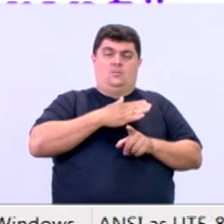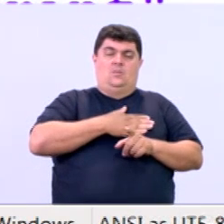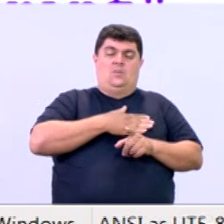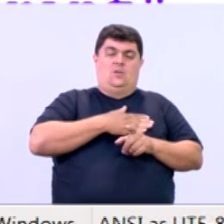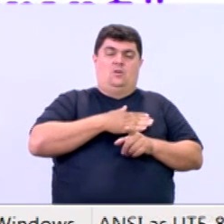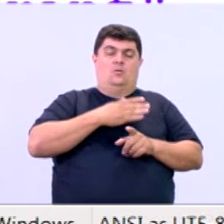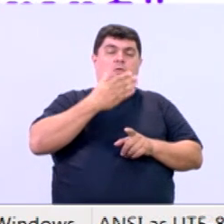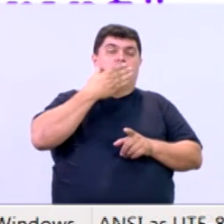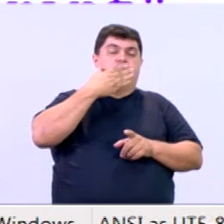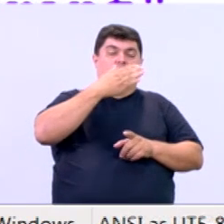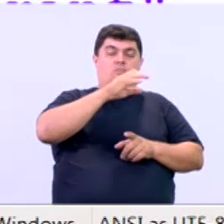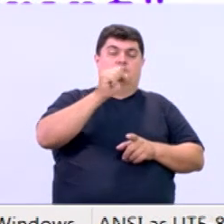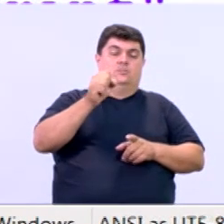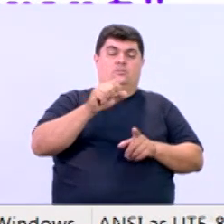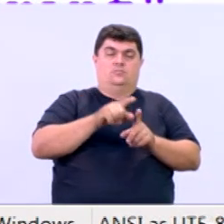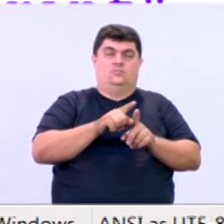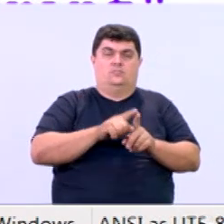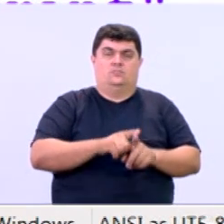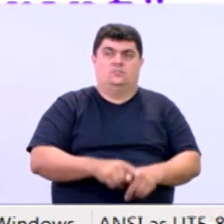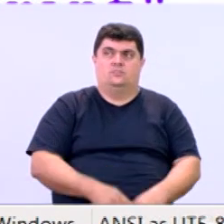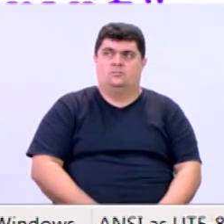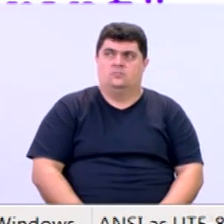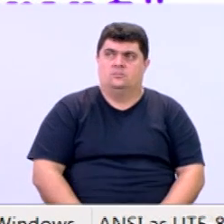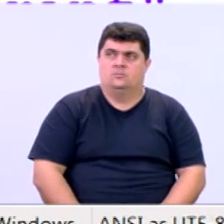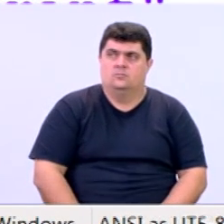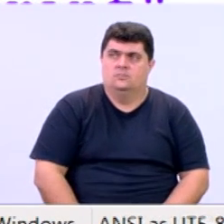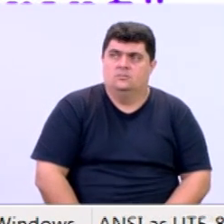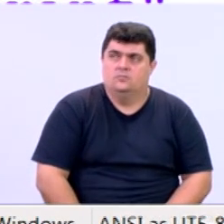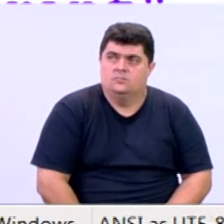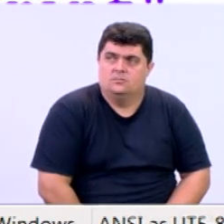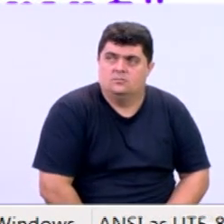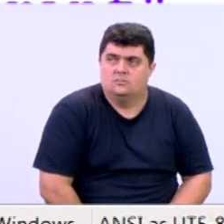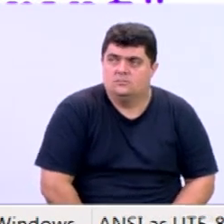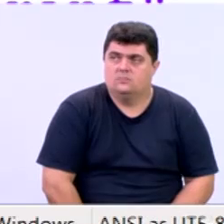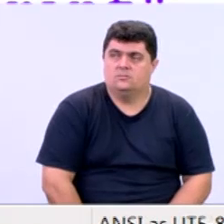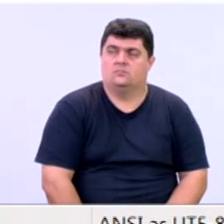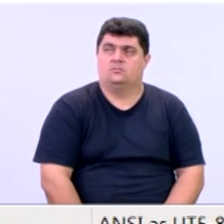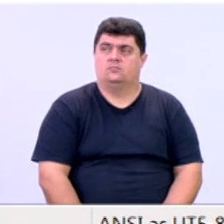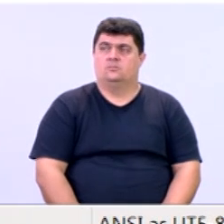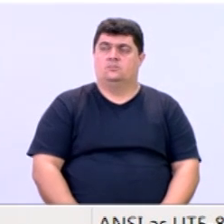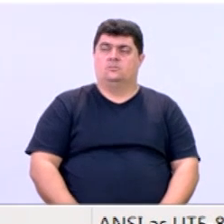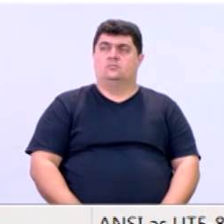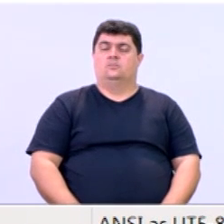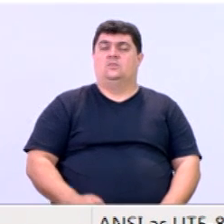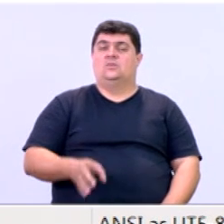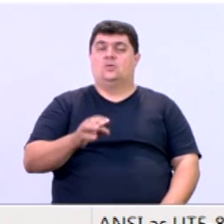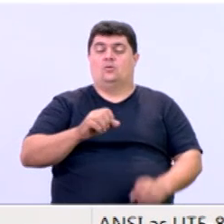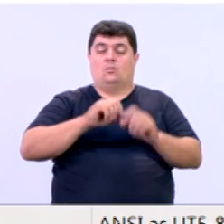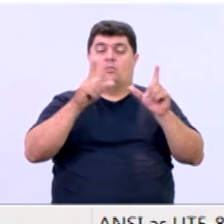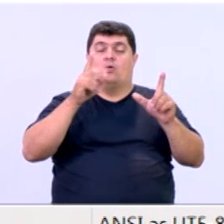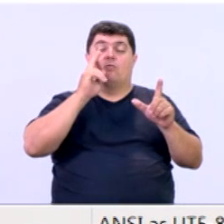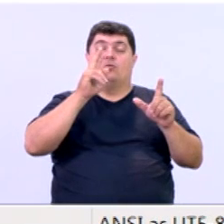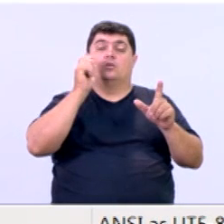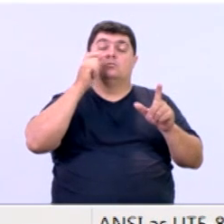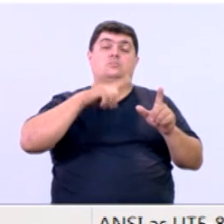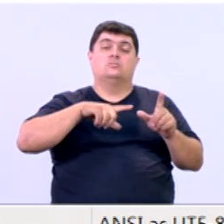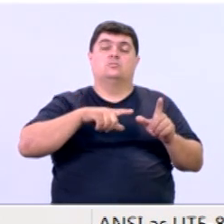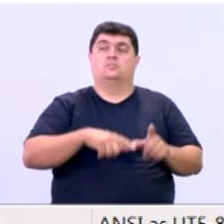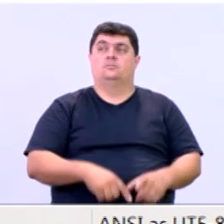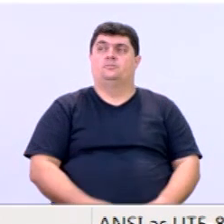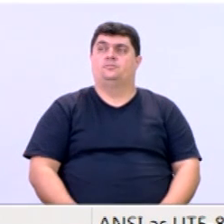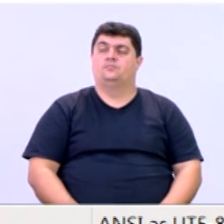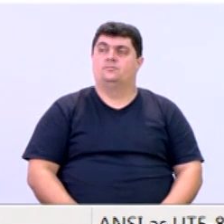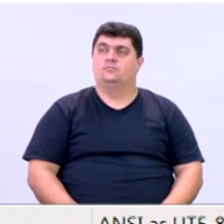Estilos CSS, tá? Eu deixei ele aberto aqui para nós vermos. Aqui, ó, meu estilo